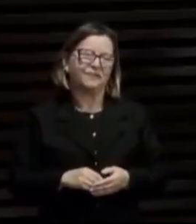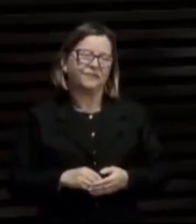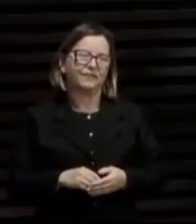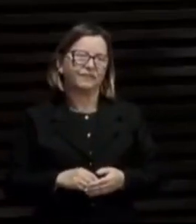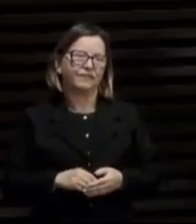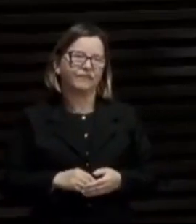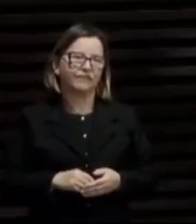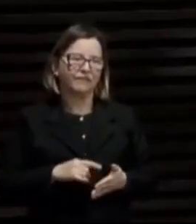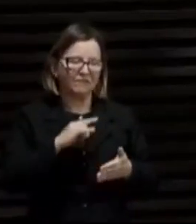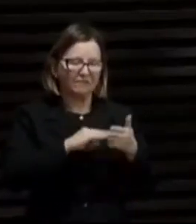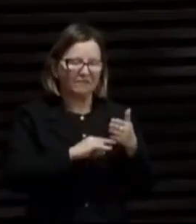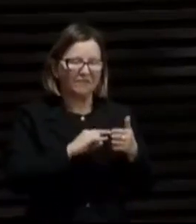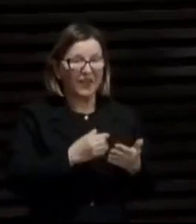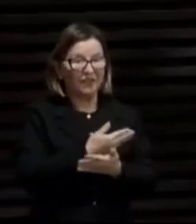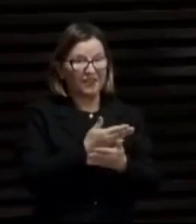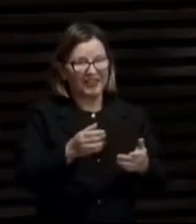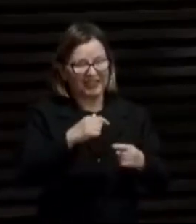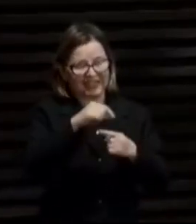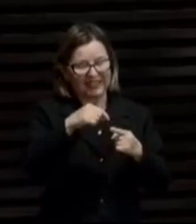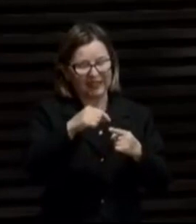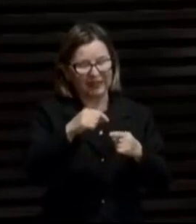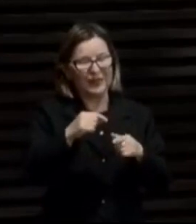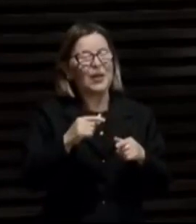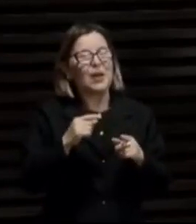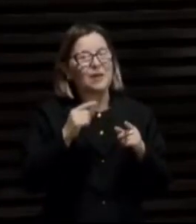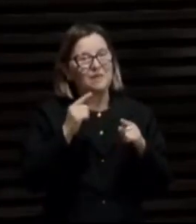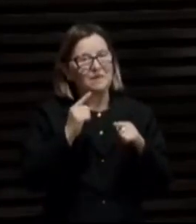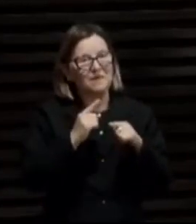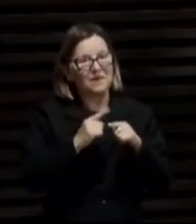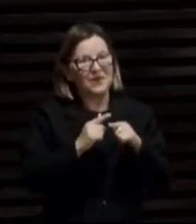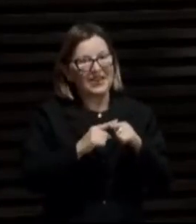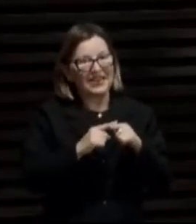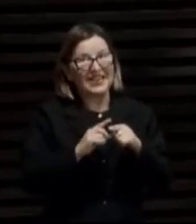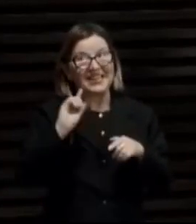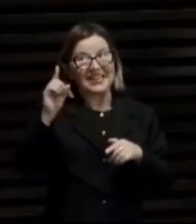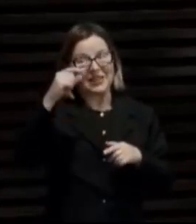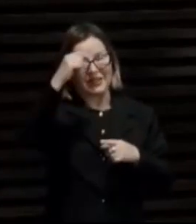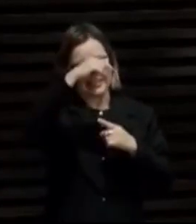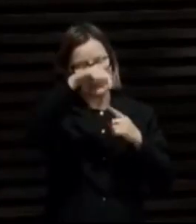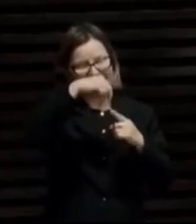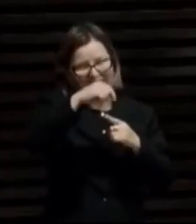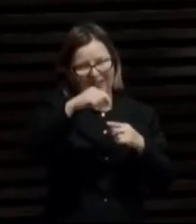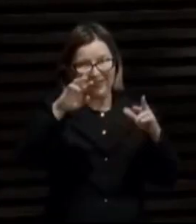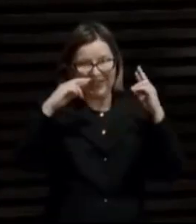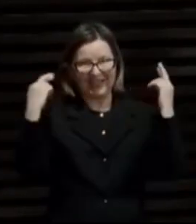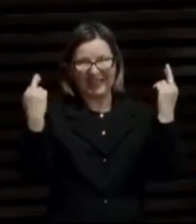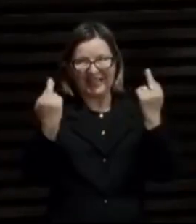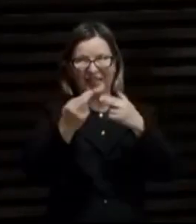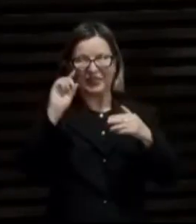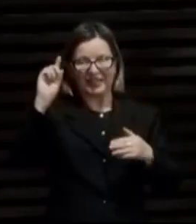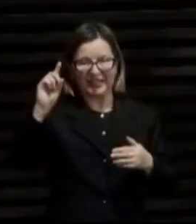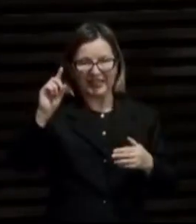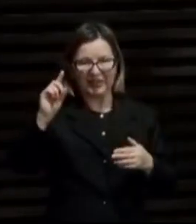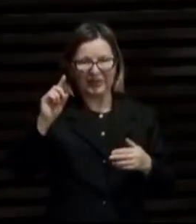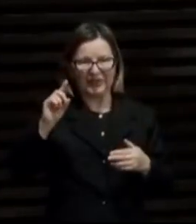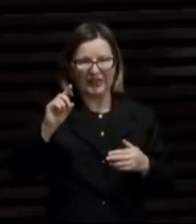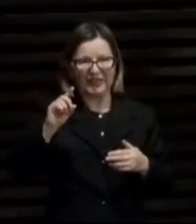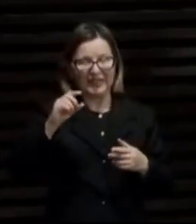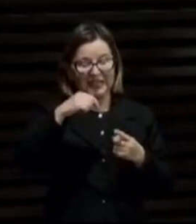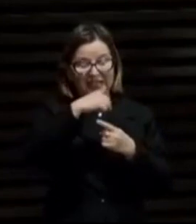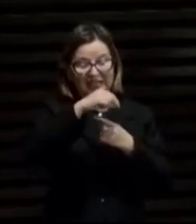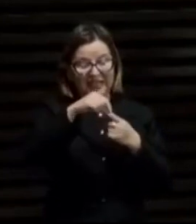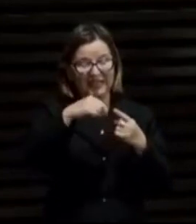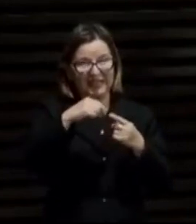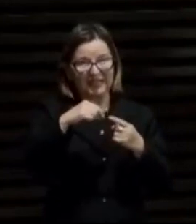Boletim, vós sereis santos, porque eu sou santo. No reino de Deus, santidade é uma necessidade. E